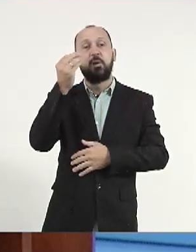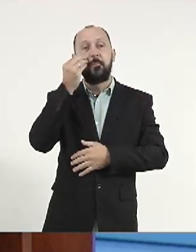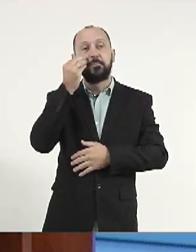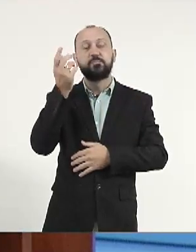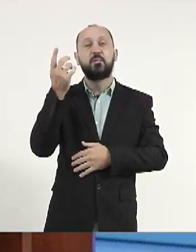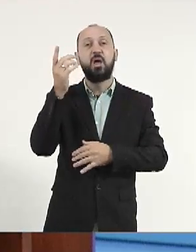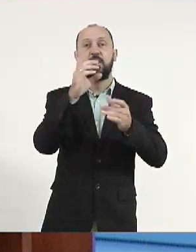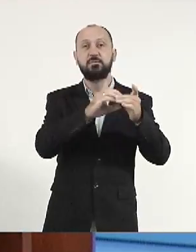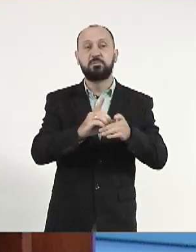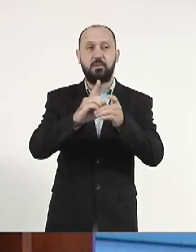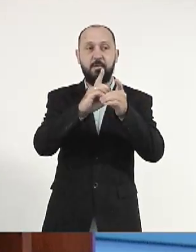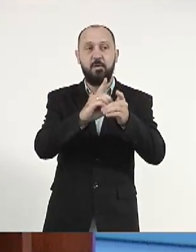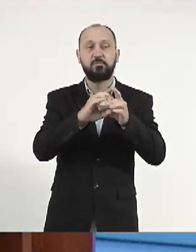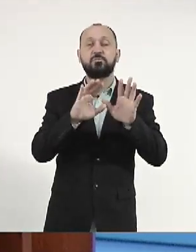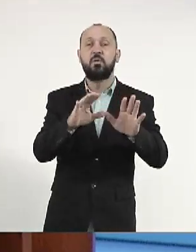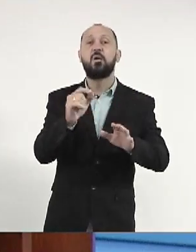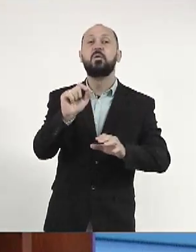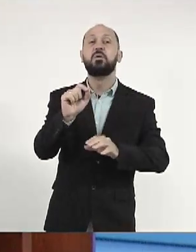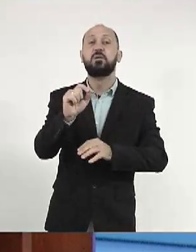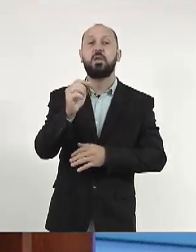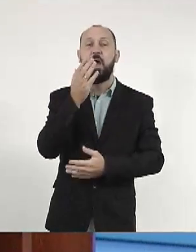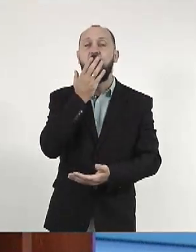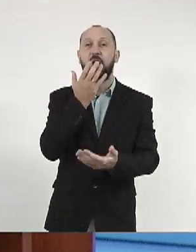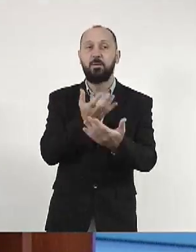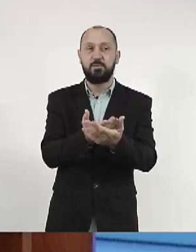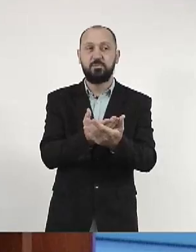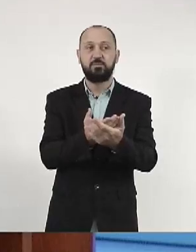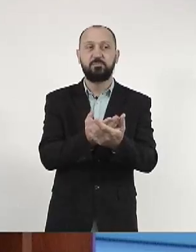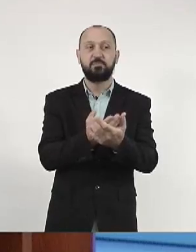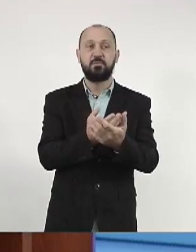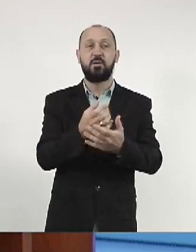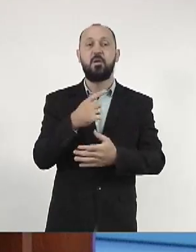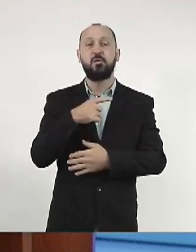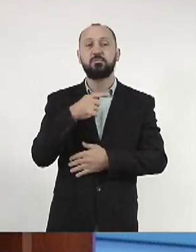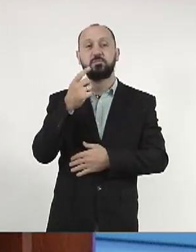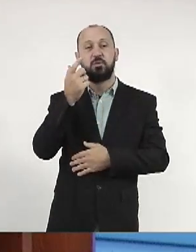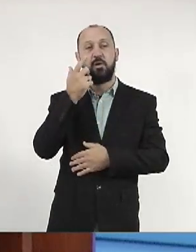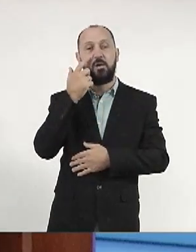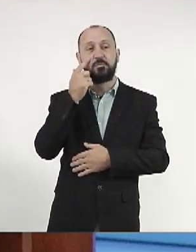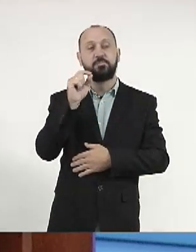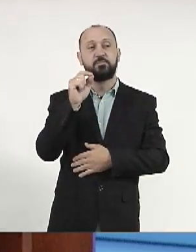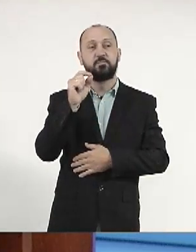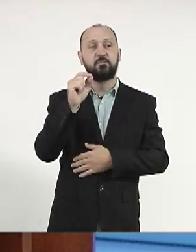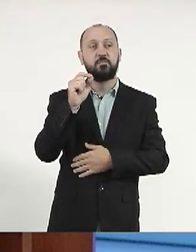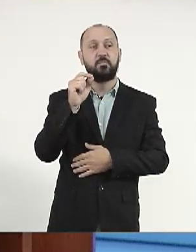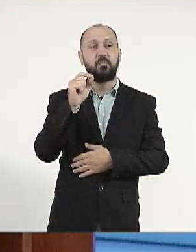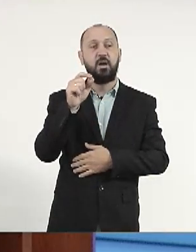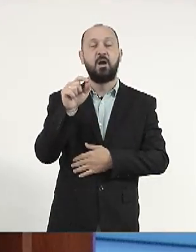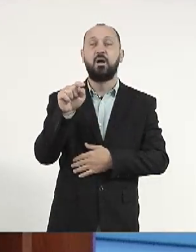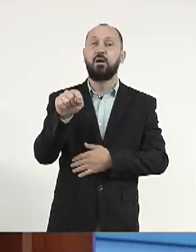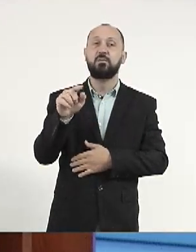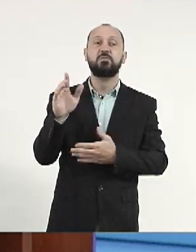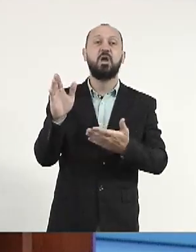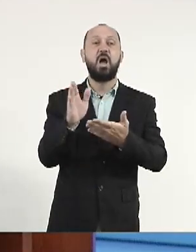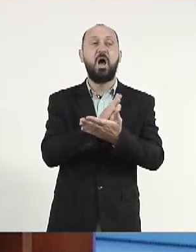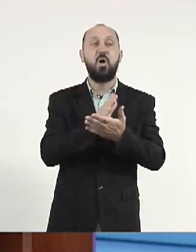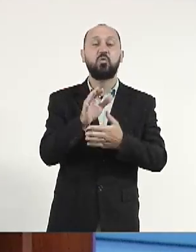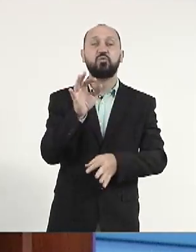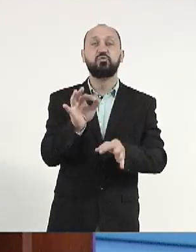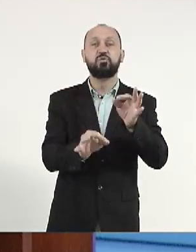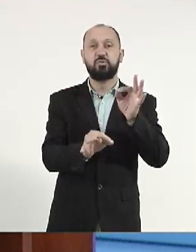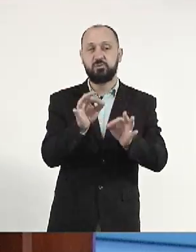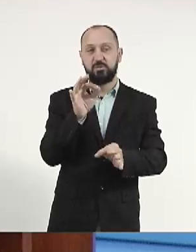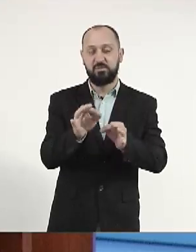à democracia. Agora, o que é absurdo, e eu tenho olhado a interpretação aí de alguns